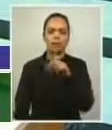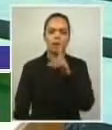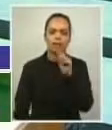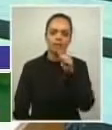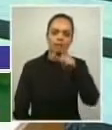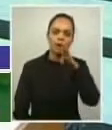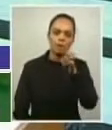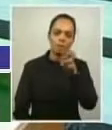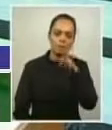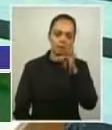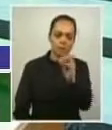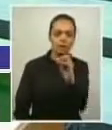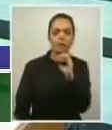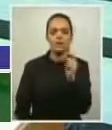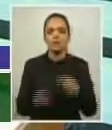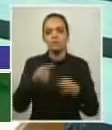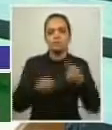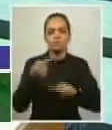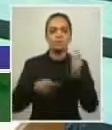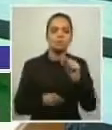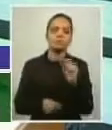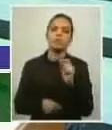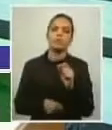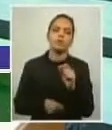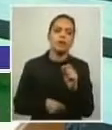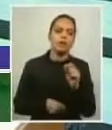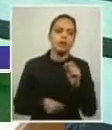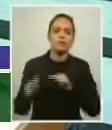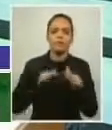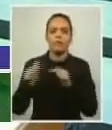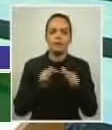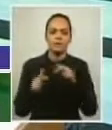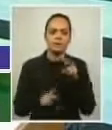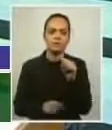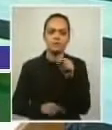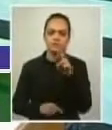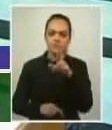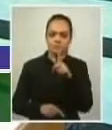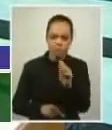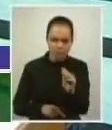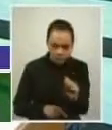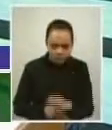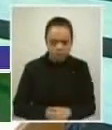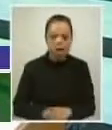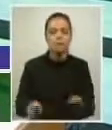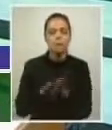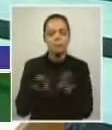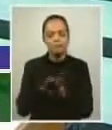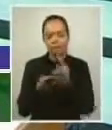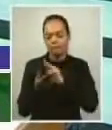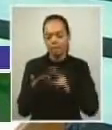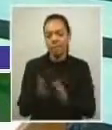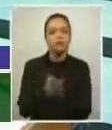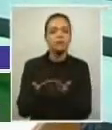a UFU que discutir o trabalhismo varguista também por meio da análise da literatura de cordel